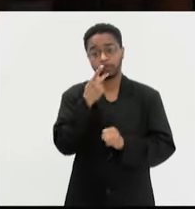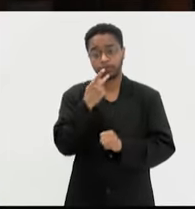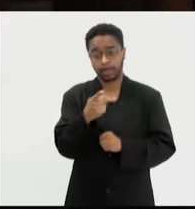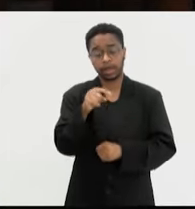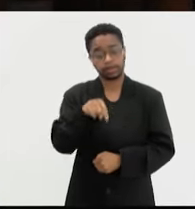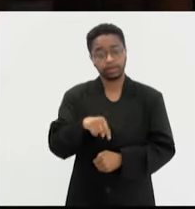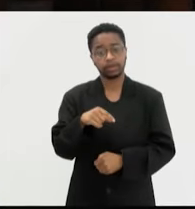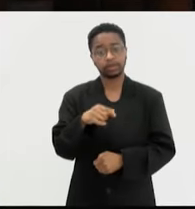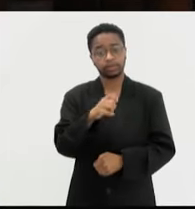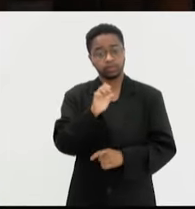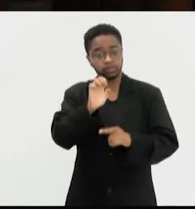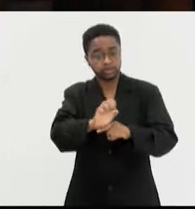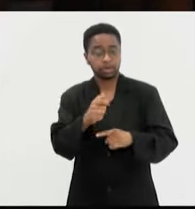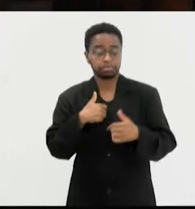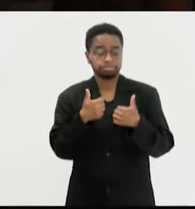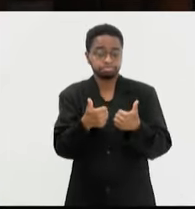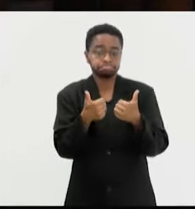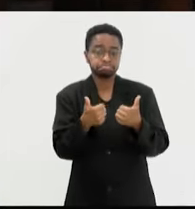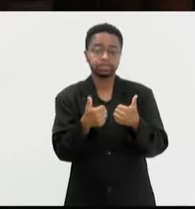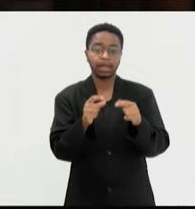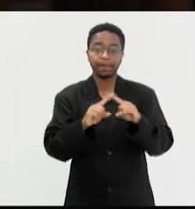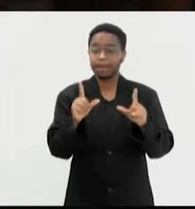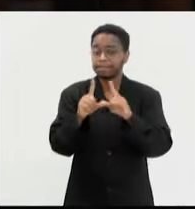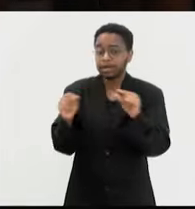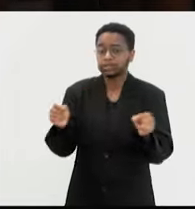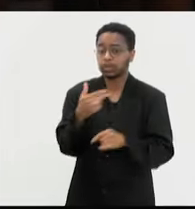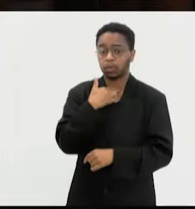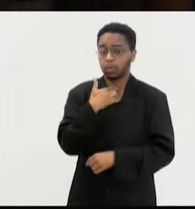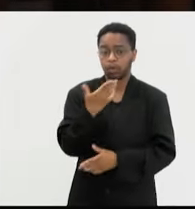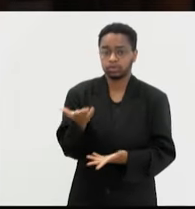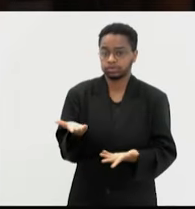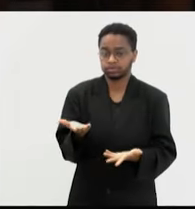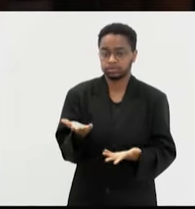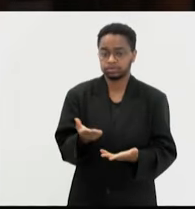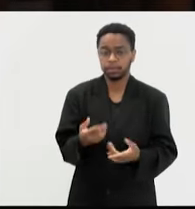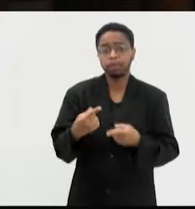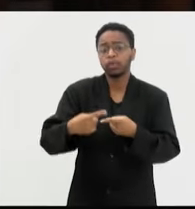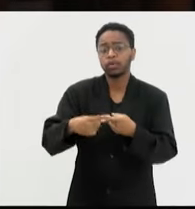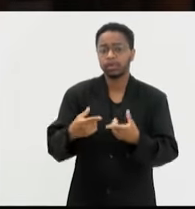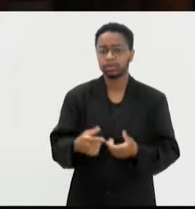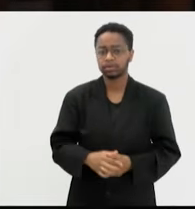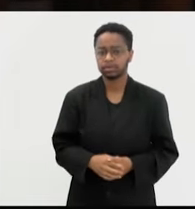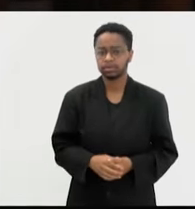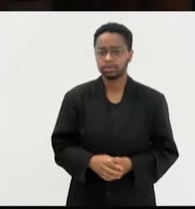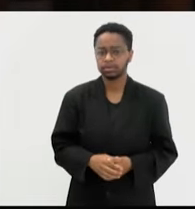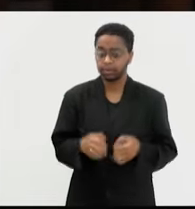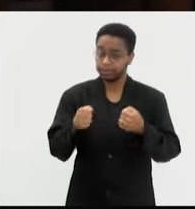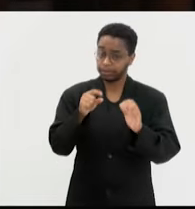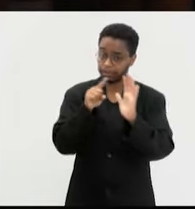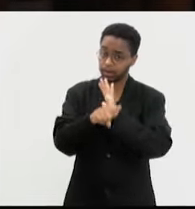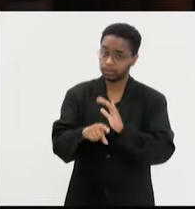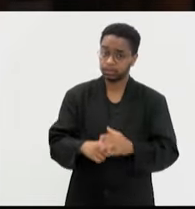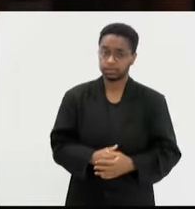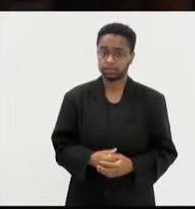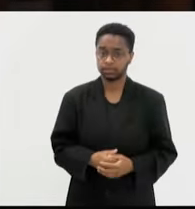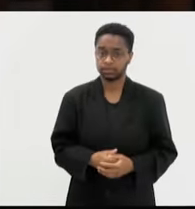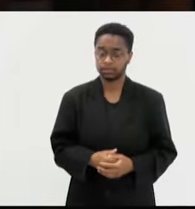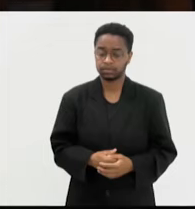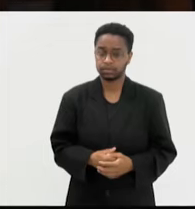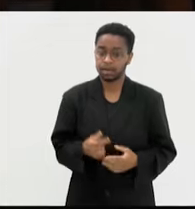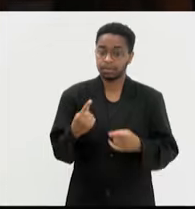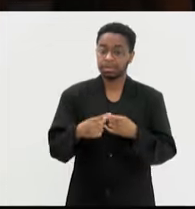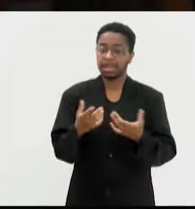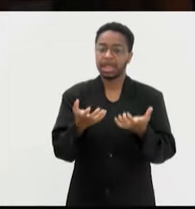que aqui no governo do estado Eu tô tranquilo lá em Brasília não posso fazer p por quê tem que fazer essa pergunta agora querer